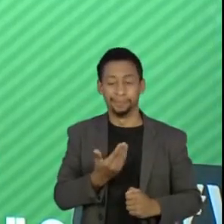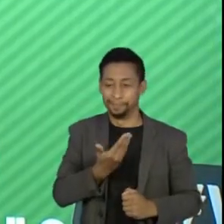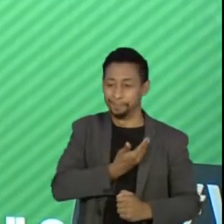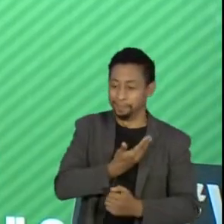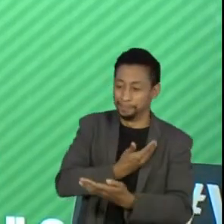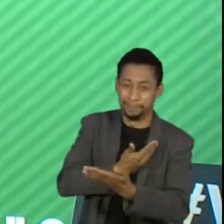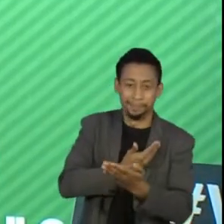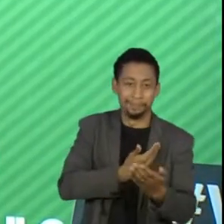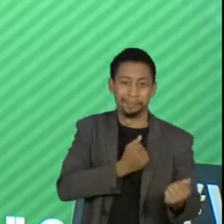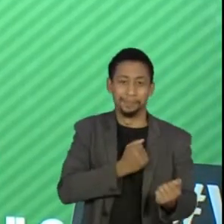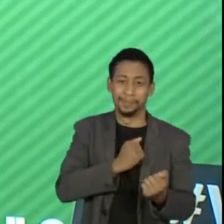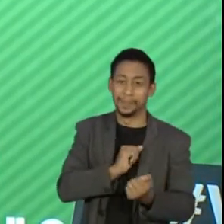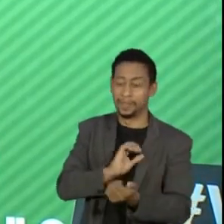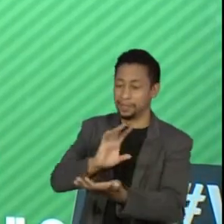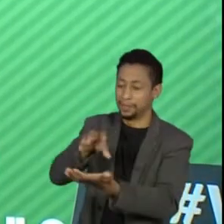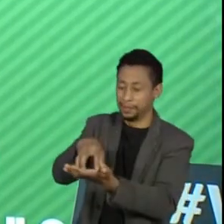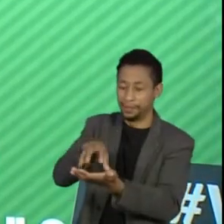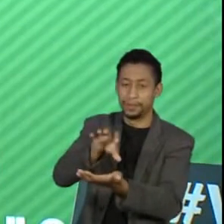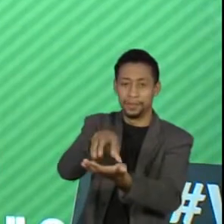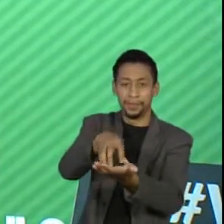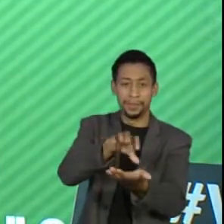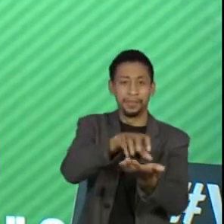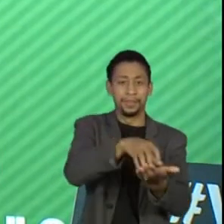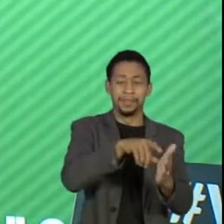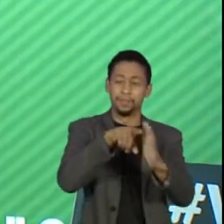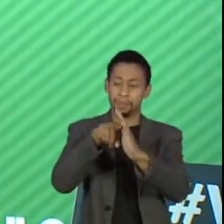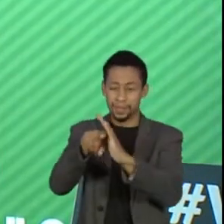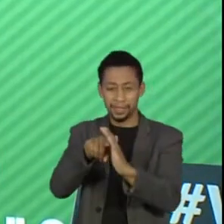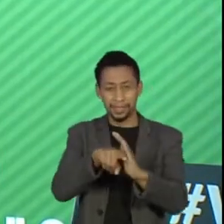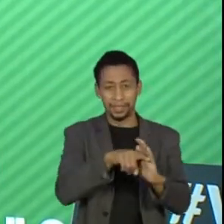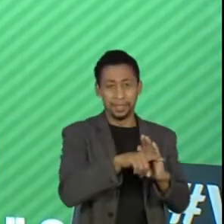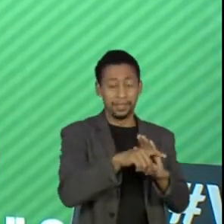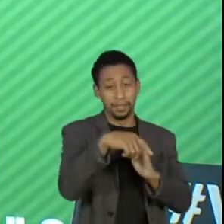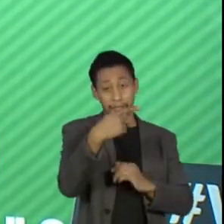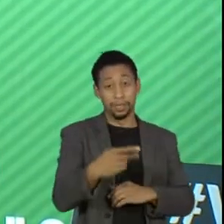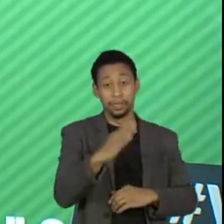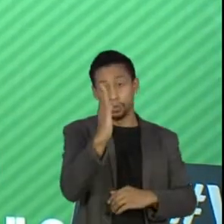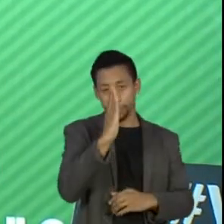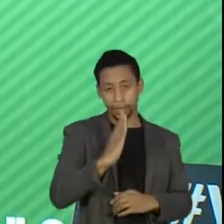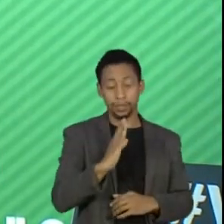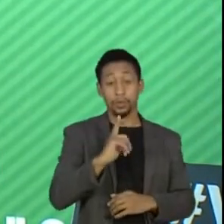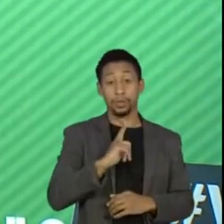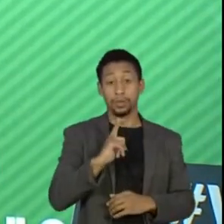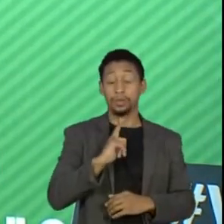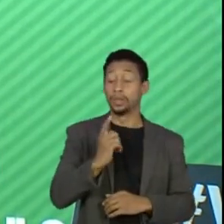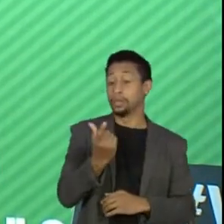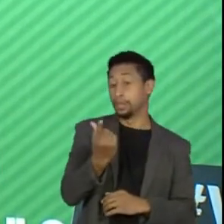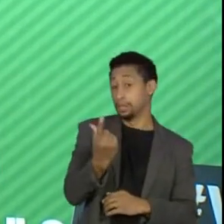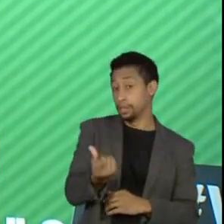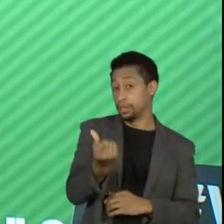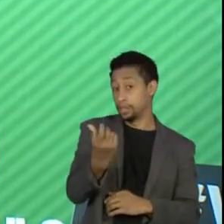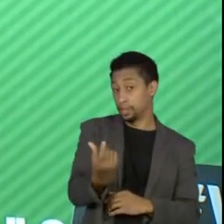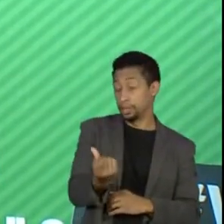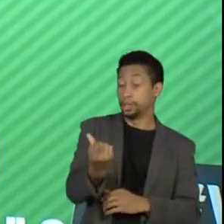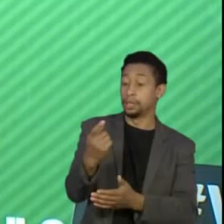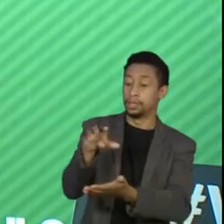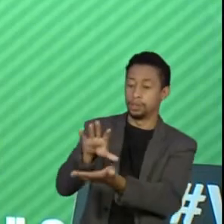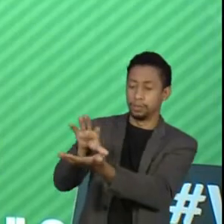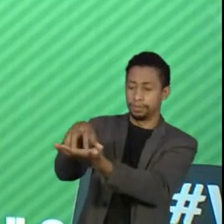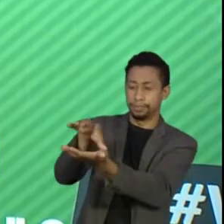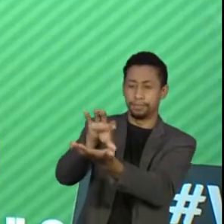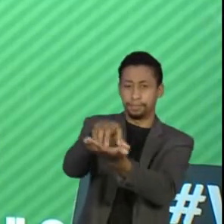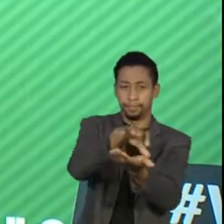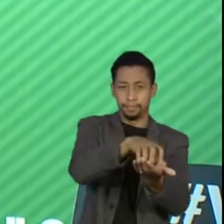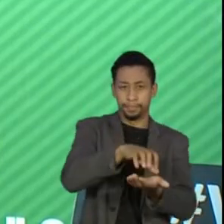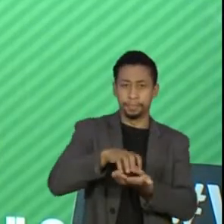diferentes centros de pesquisa. Temos 16 centros de pesquisa no Brasil que prontamente atenderam nosso chamado